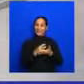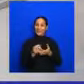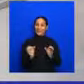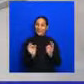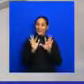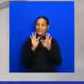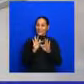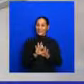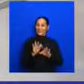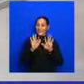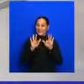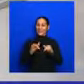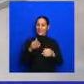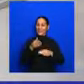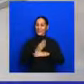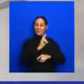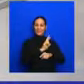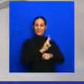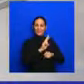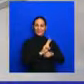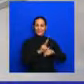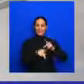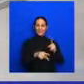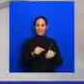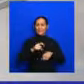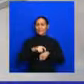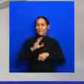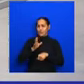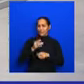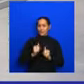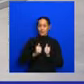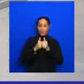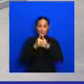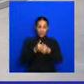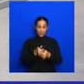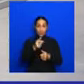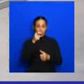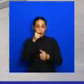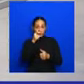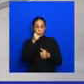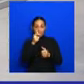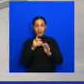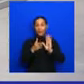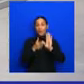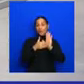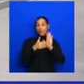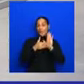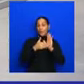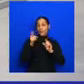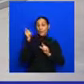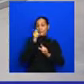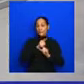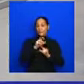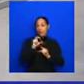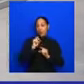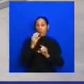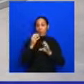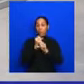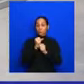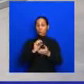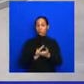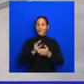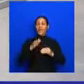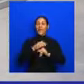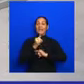Quina, sorteio realizado e validado pelos nossos auditores. Daqui a pouco você pode conferir se tivemos apostas vencedoras ou se o prêmio